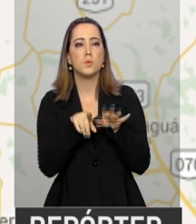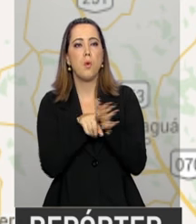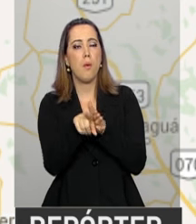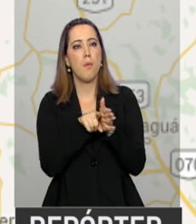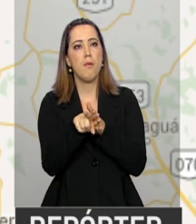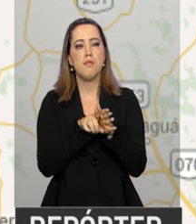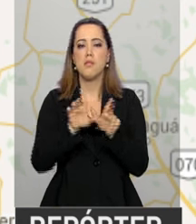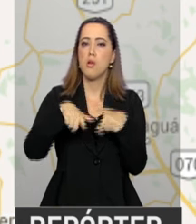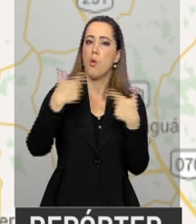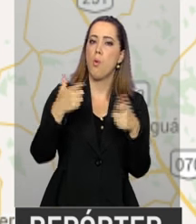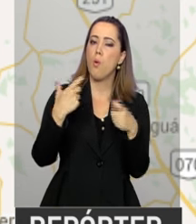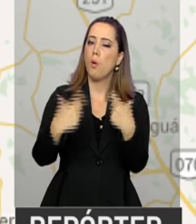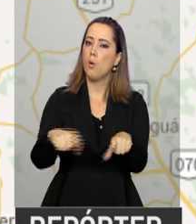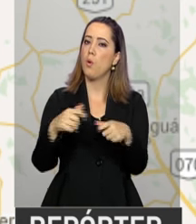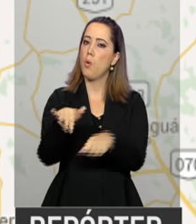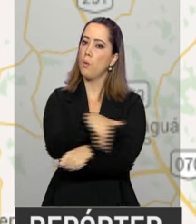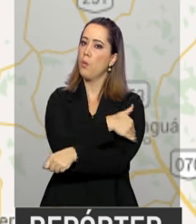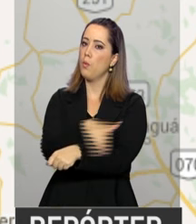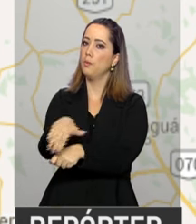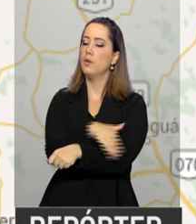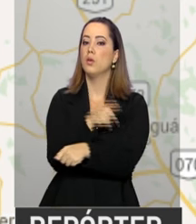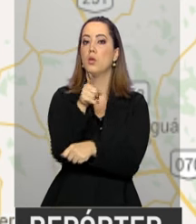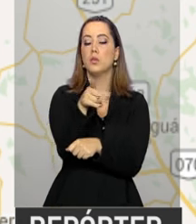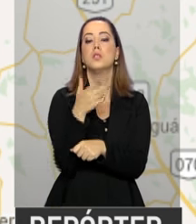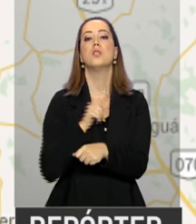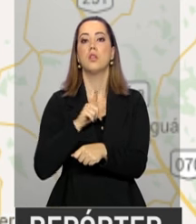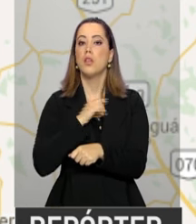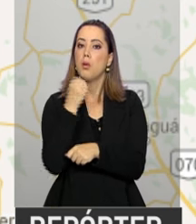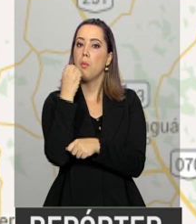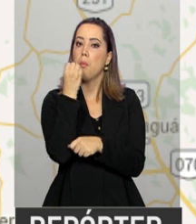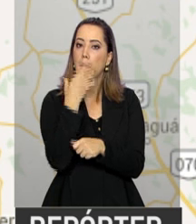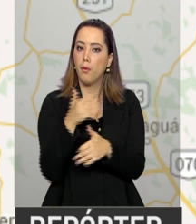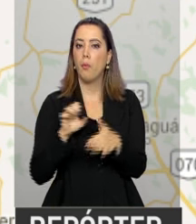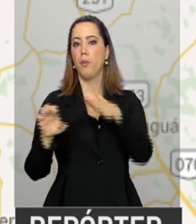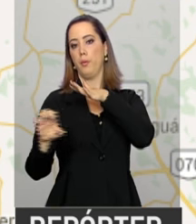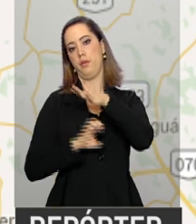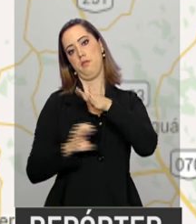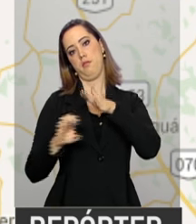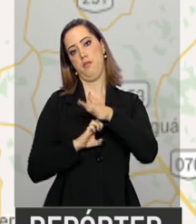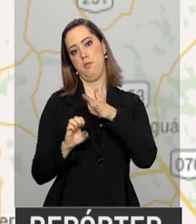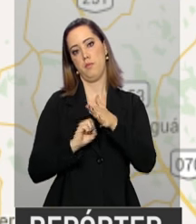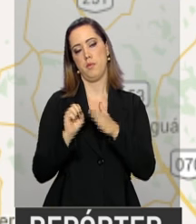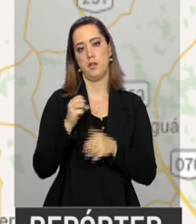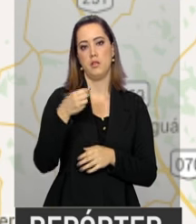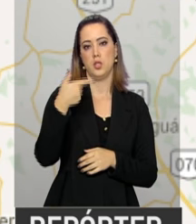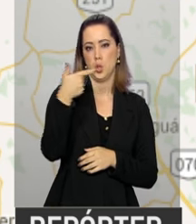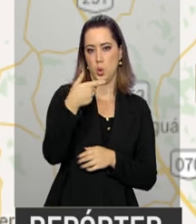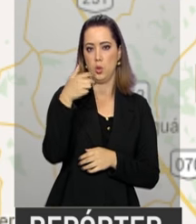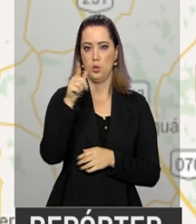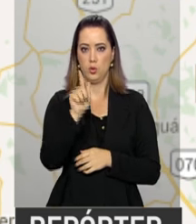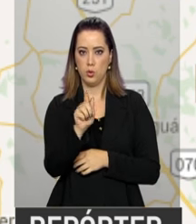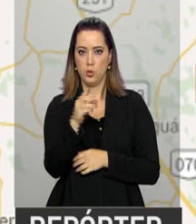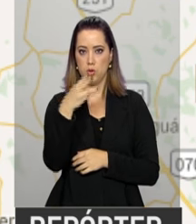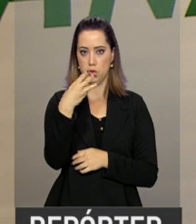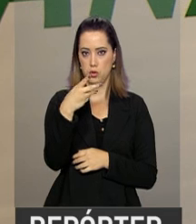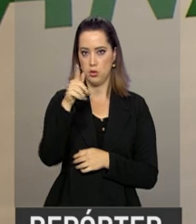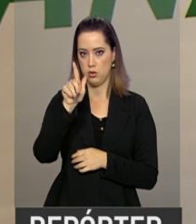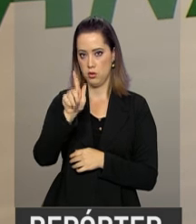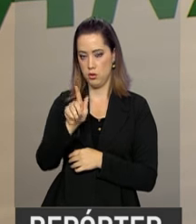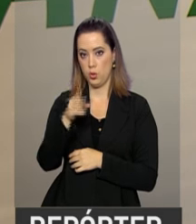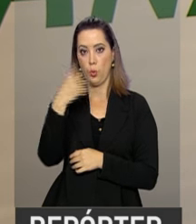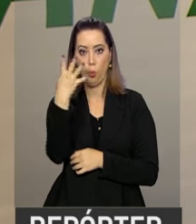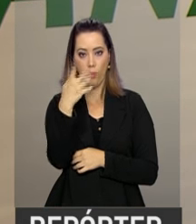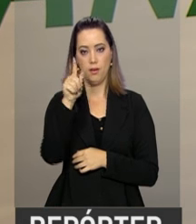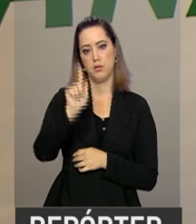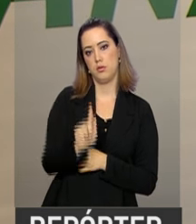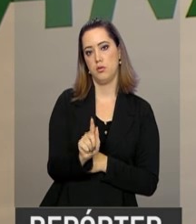endereço para saber qual a intensidade do sinal da operadora nas faixas 2G, 3G e 4G. A